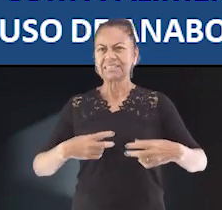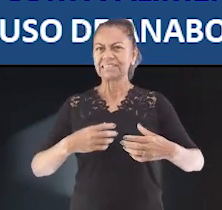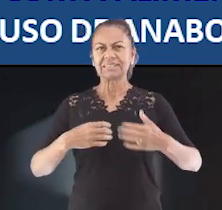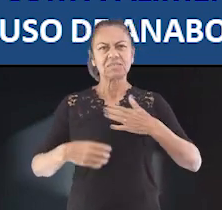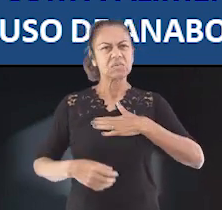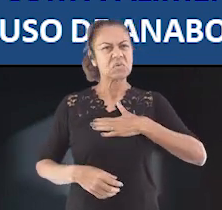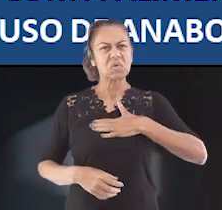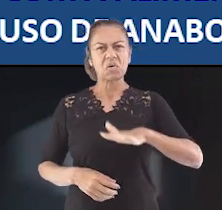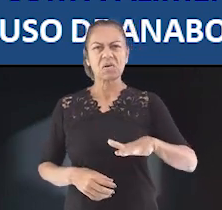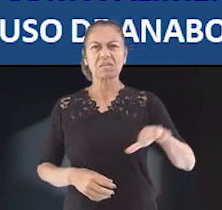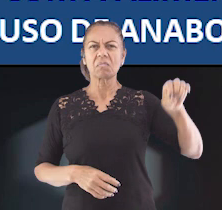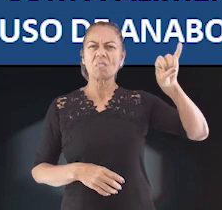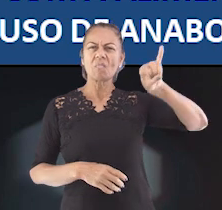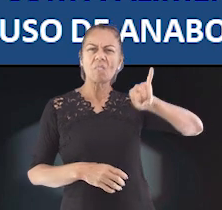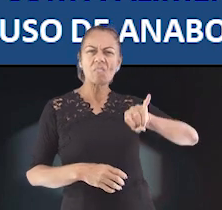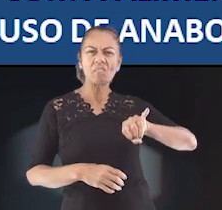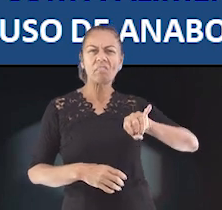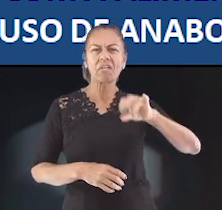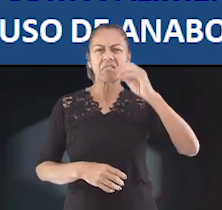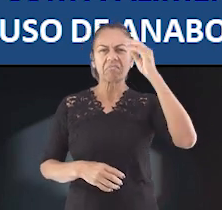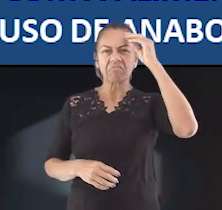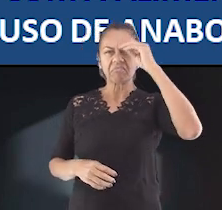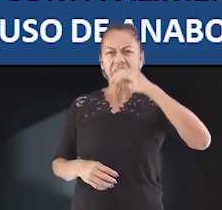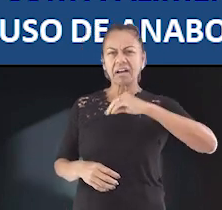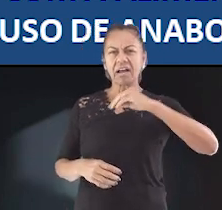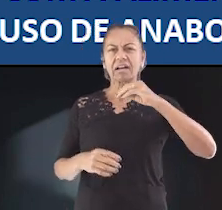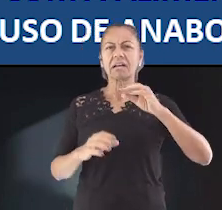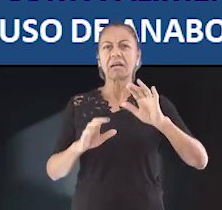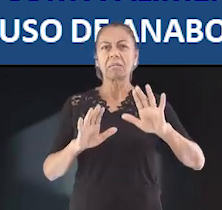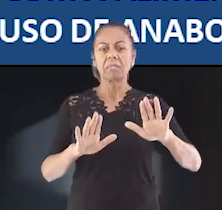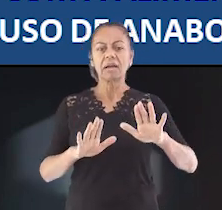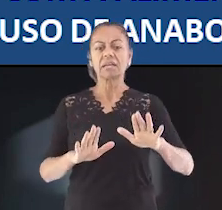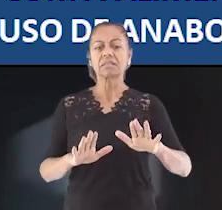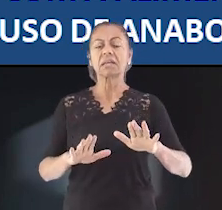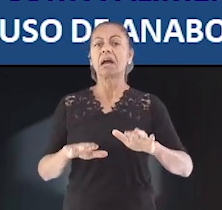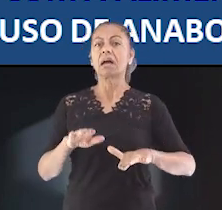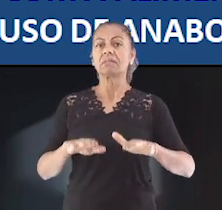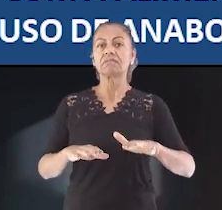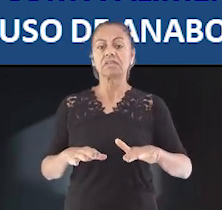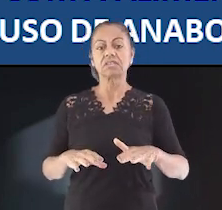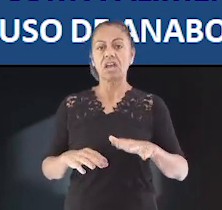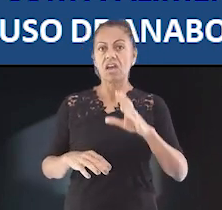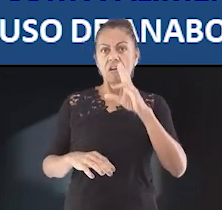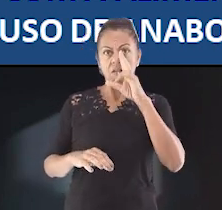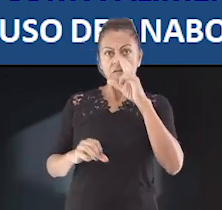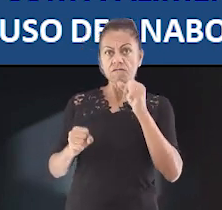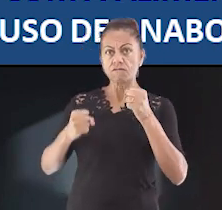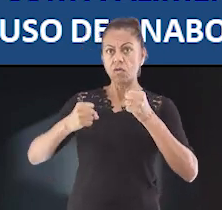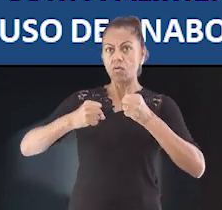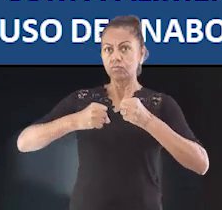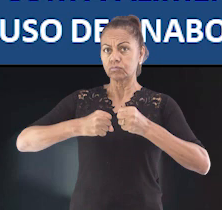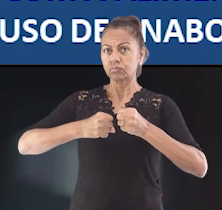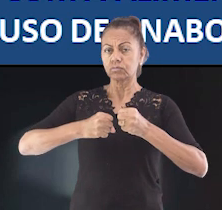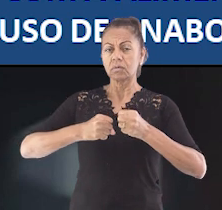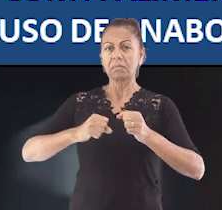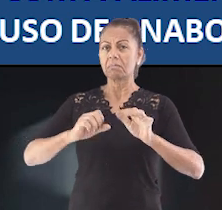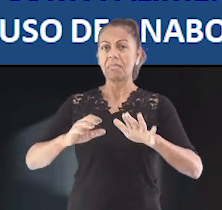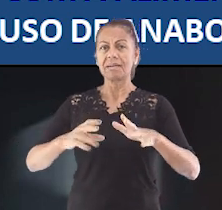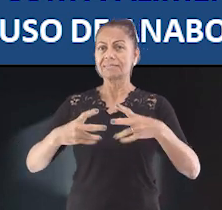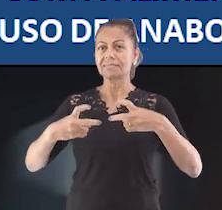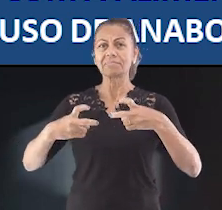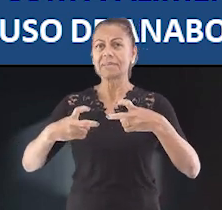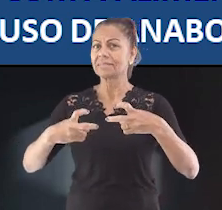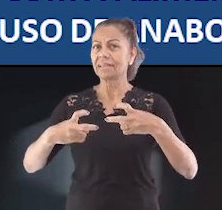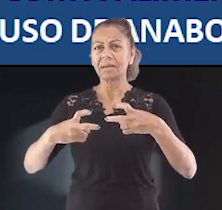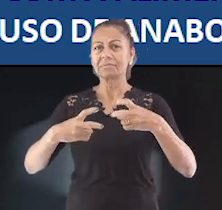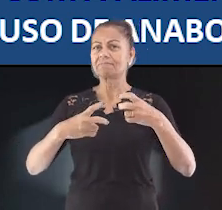pela insatisfação constante com o corpo, em que a pessoa se enxerga muito magra e fraca,